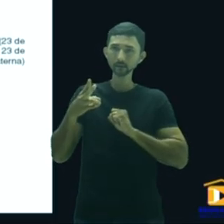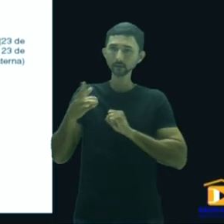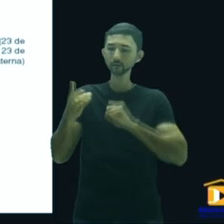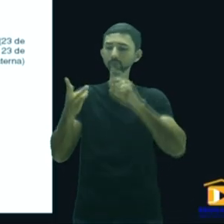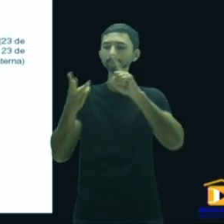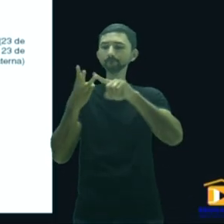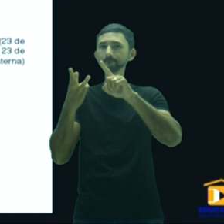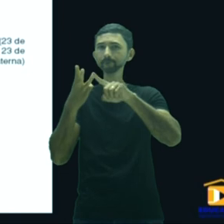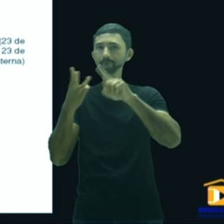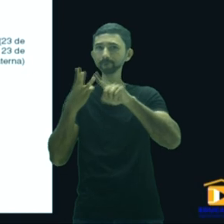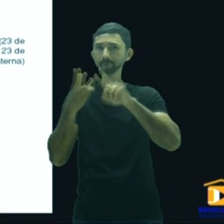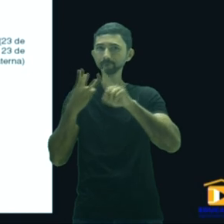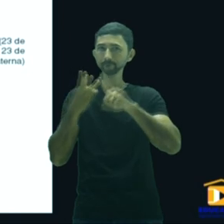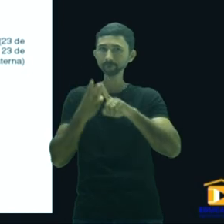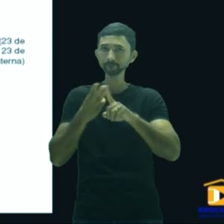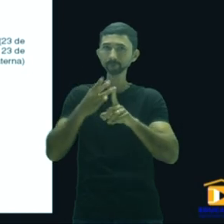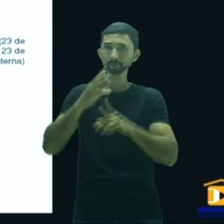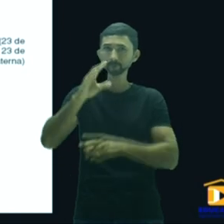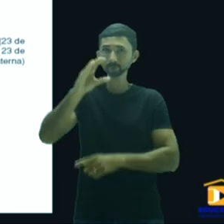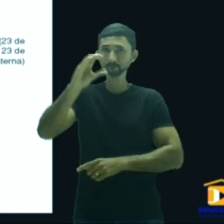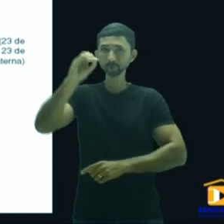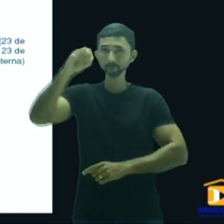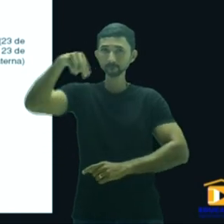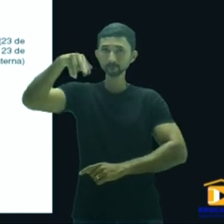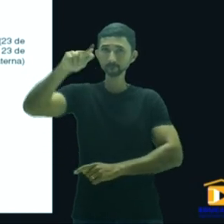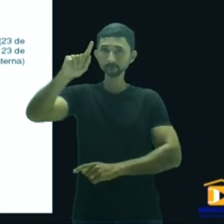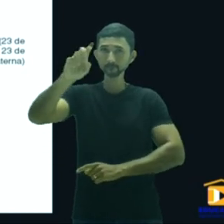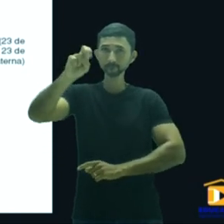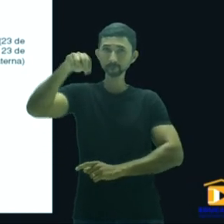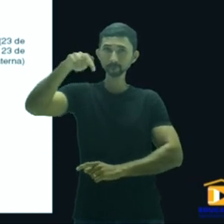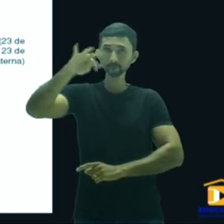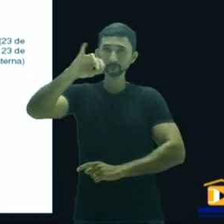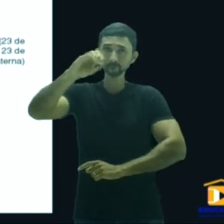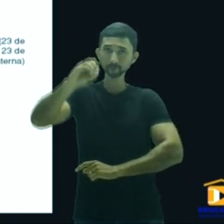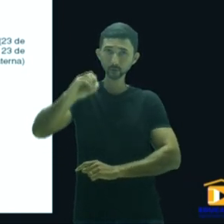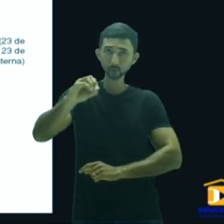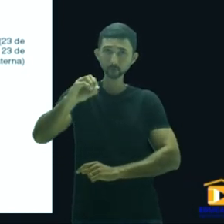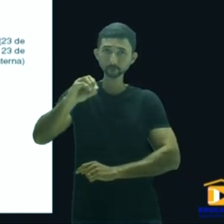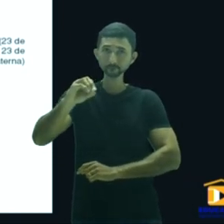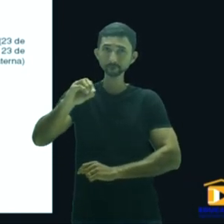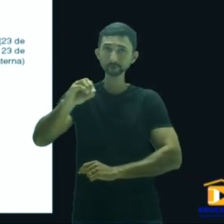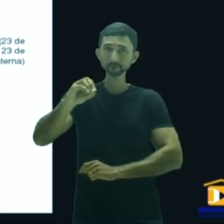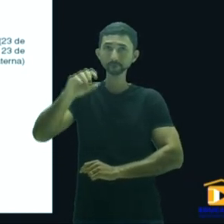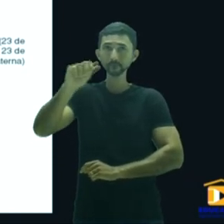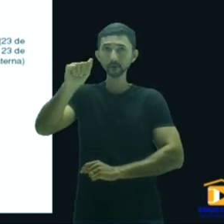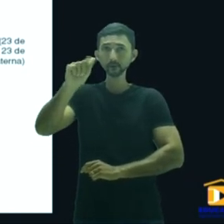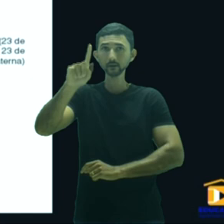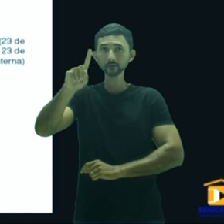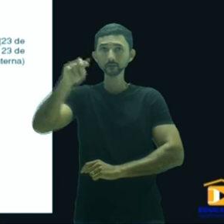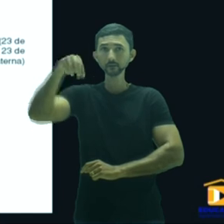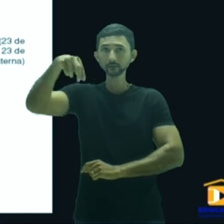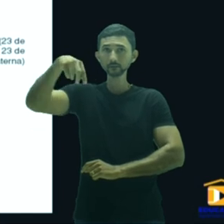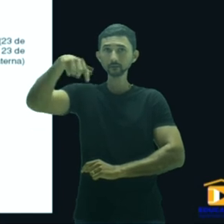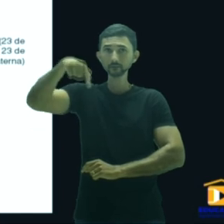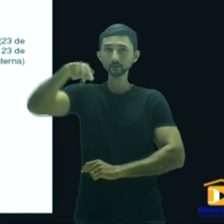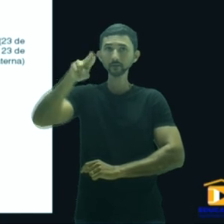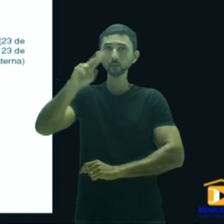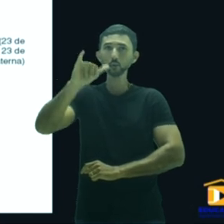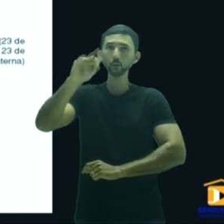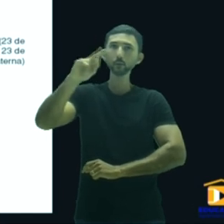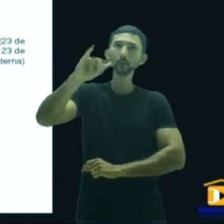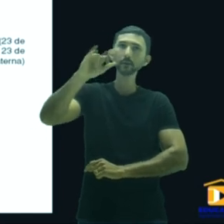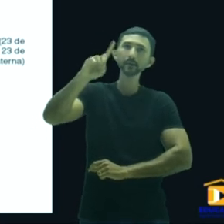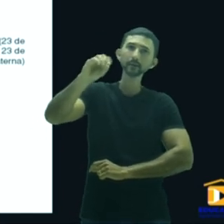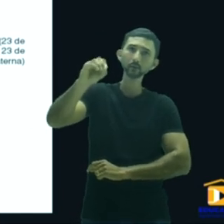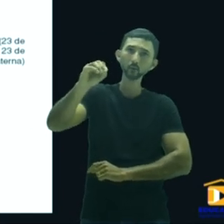caráter congênito. Três tipos de caráter, né? Eu vou explicar os três para você. Anota bem isso aí para te não perder